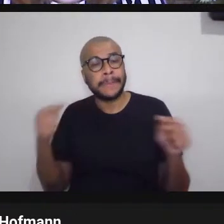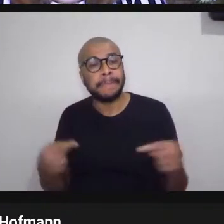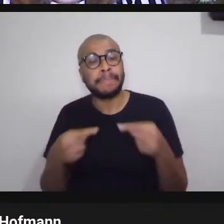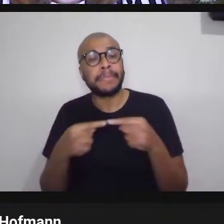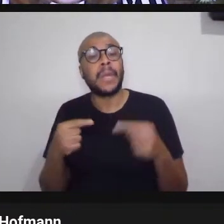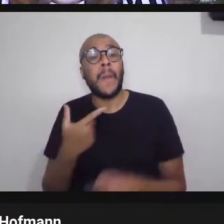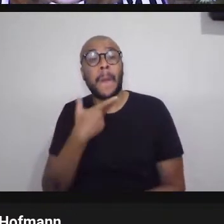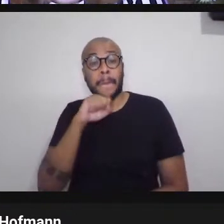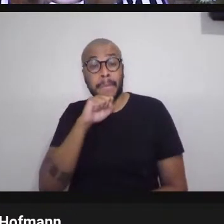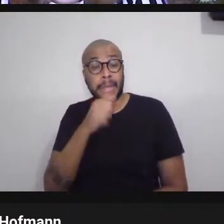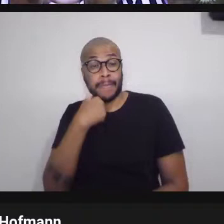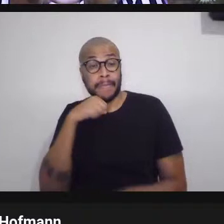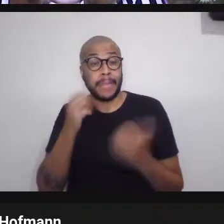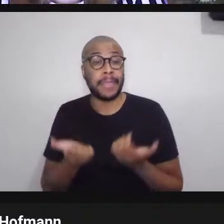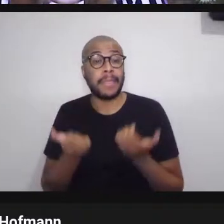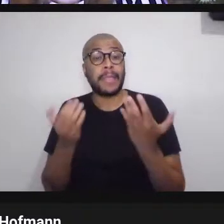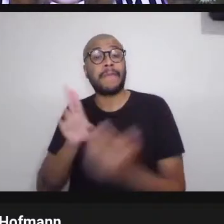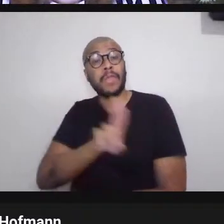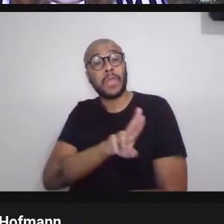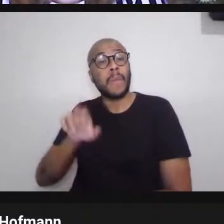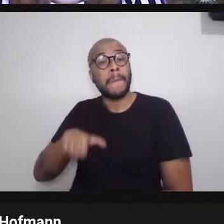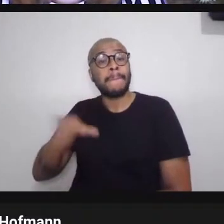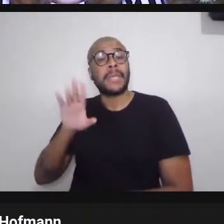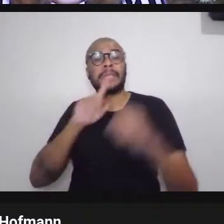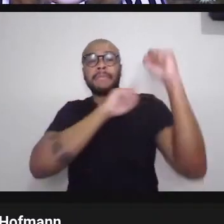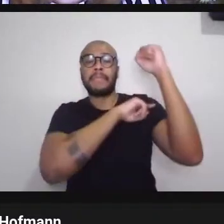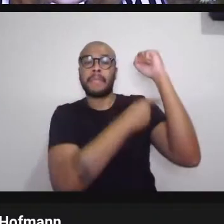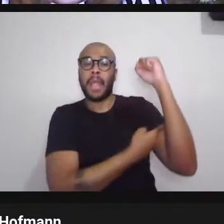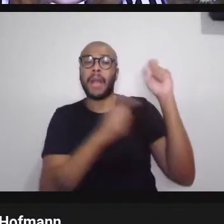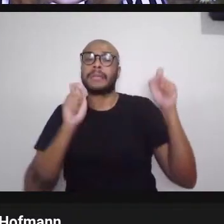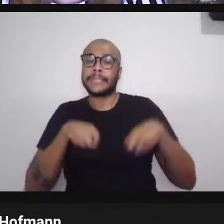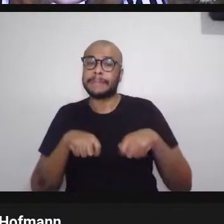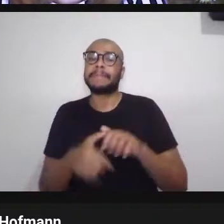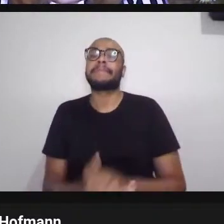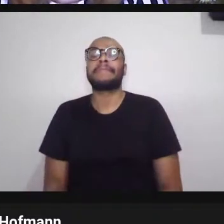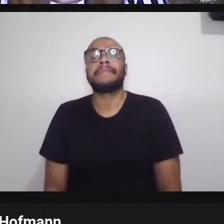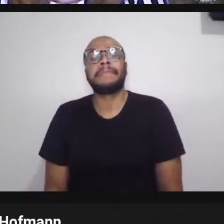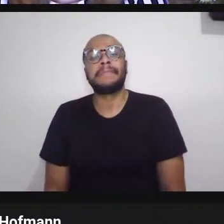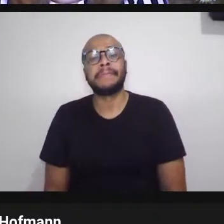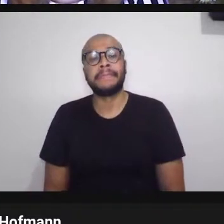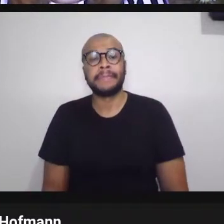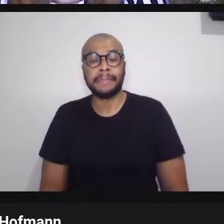aos seus filhos os nomes tipicamente poloneses, eslavos.